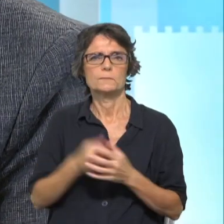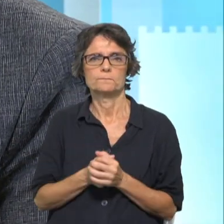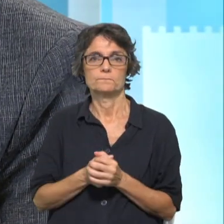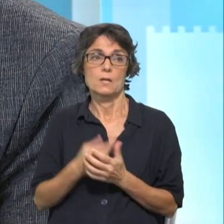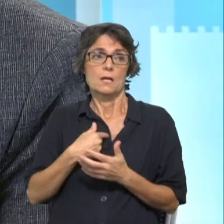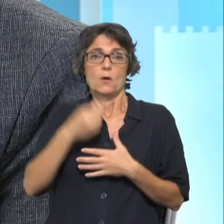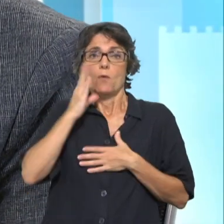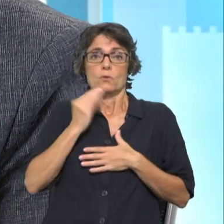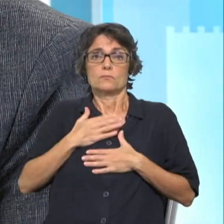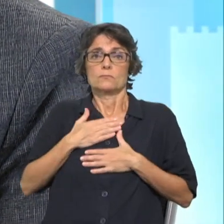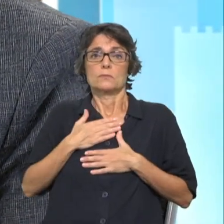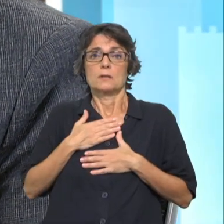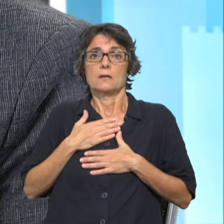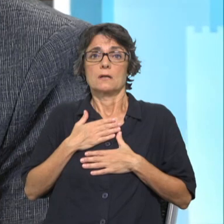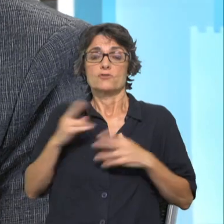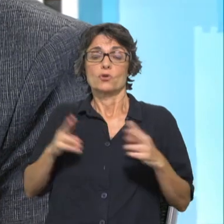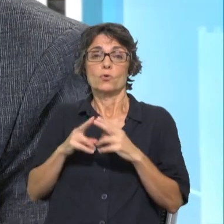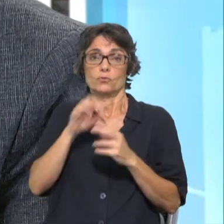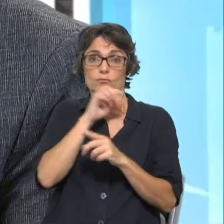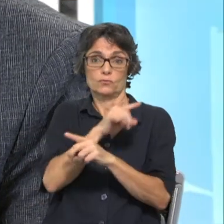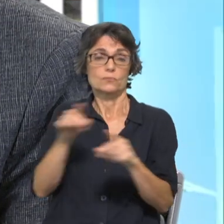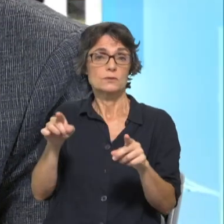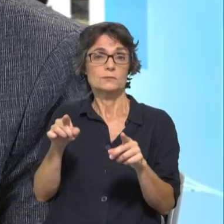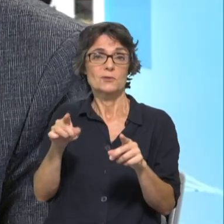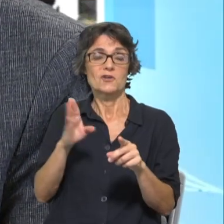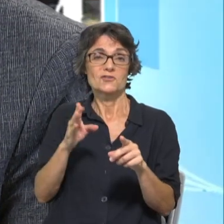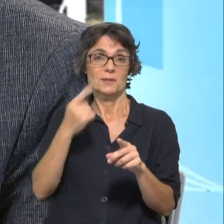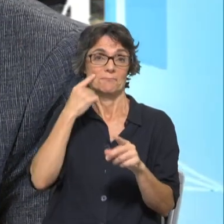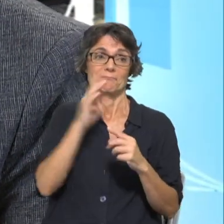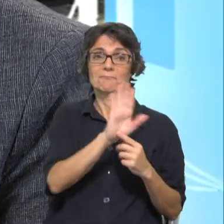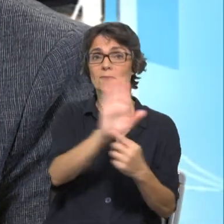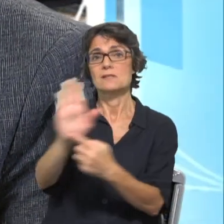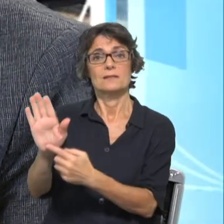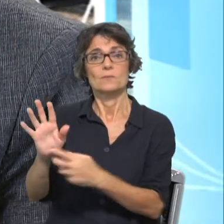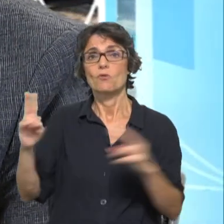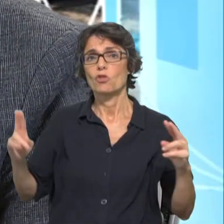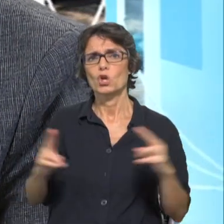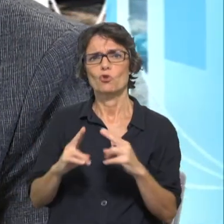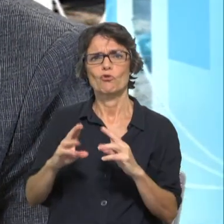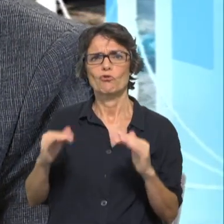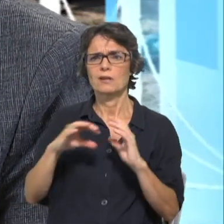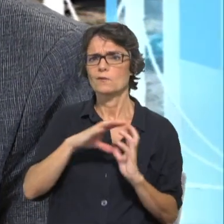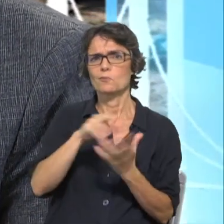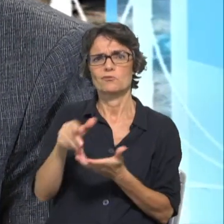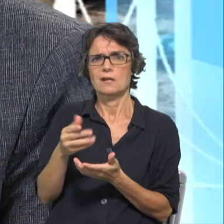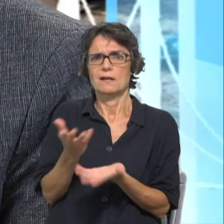por exemplo, a possibilidade de grandes encontros continentais na preparação para esta